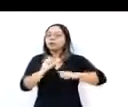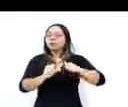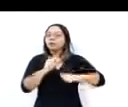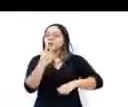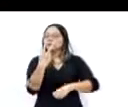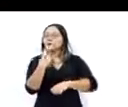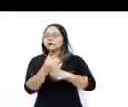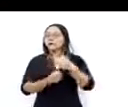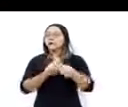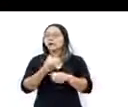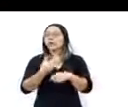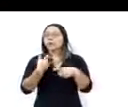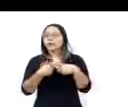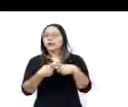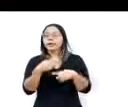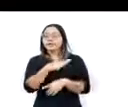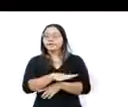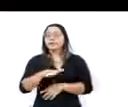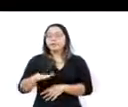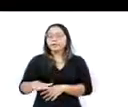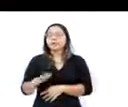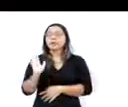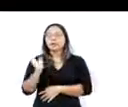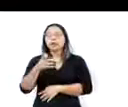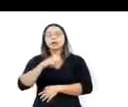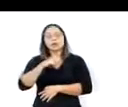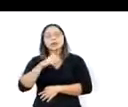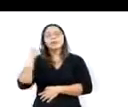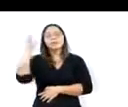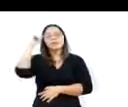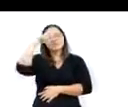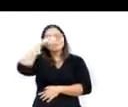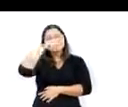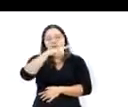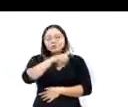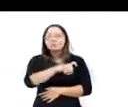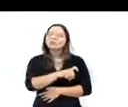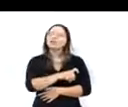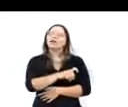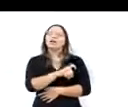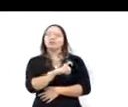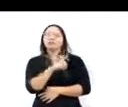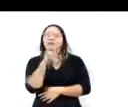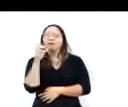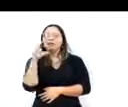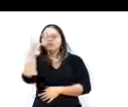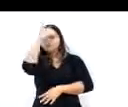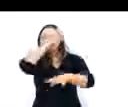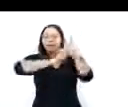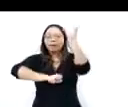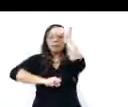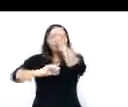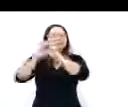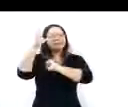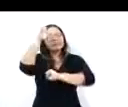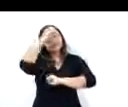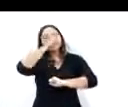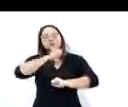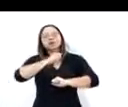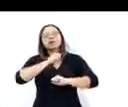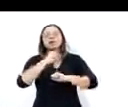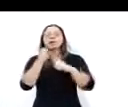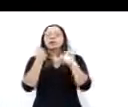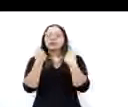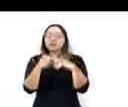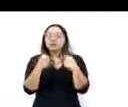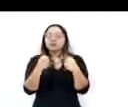crianças, elas já têm mesmo dificuldades, muitas delas têm dificuldade de aprendizagem, e isso tem que ser observado.